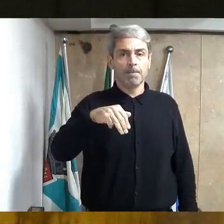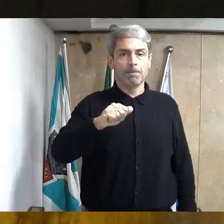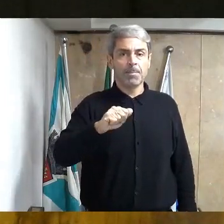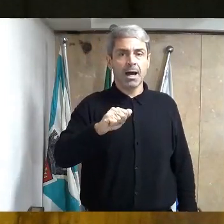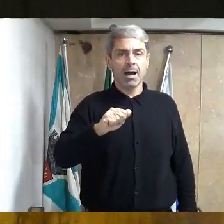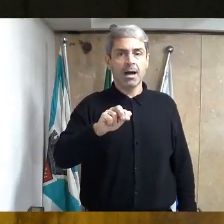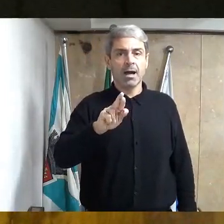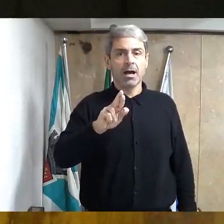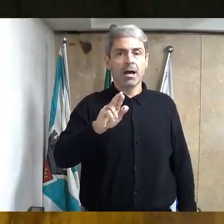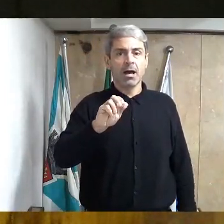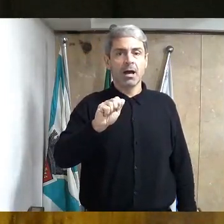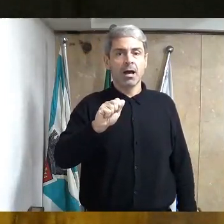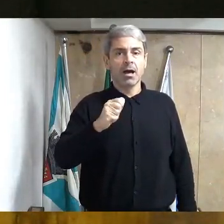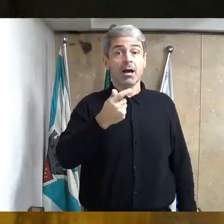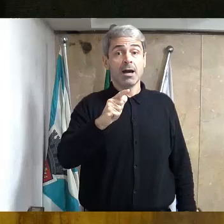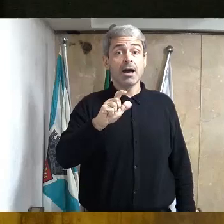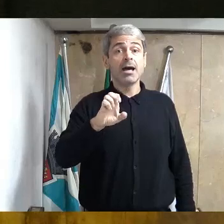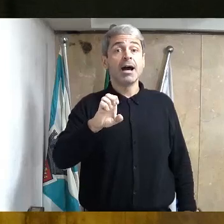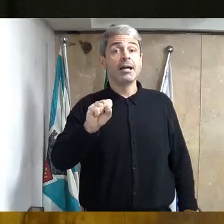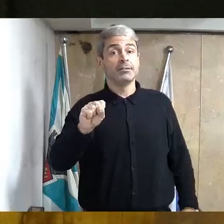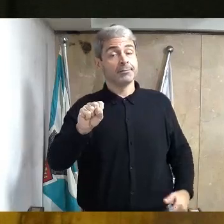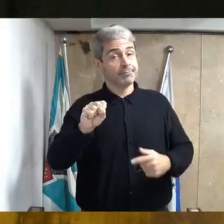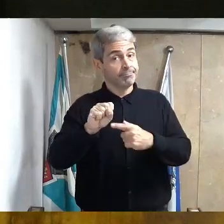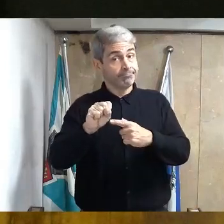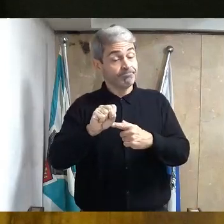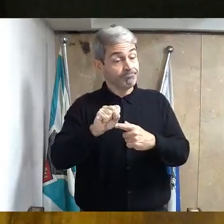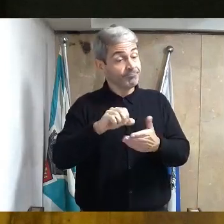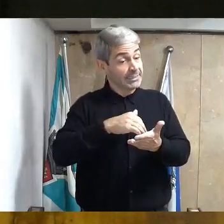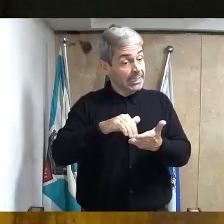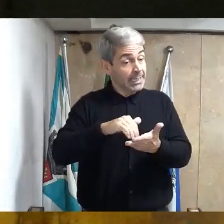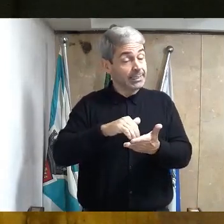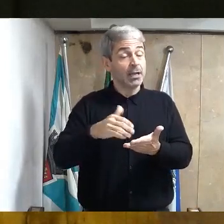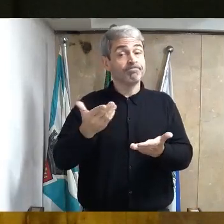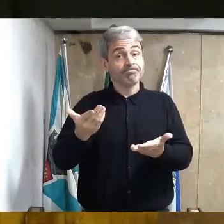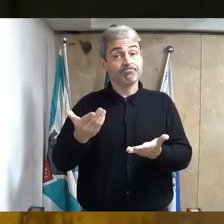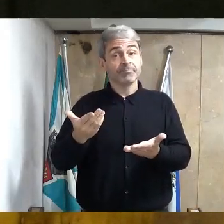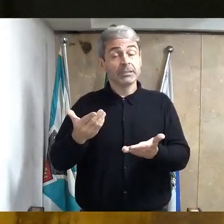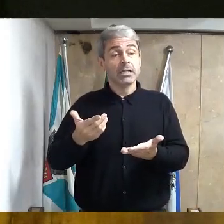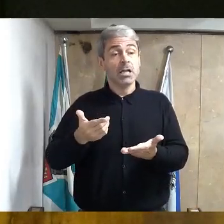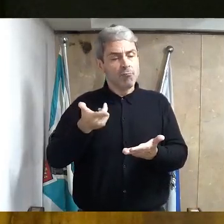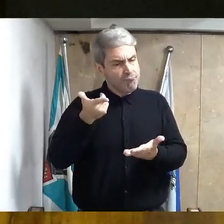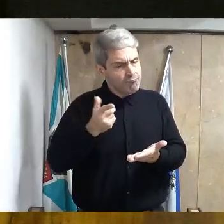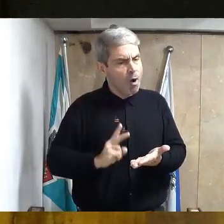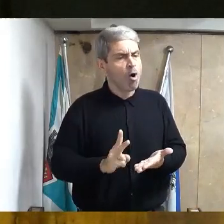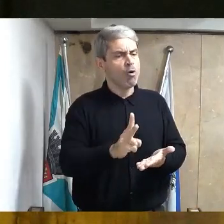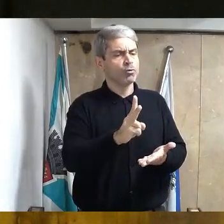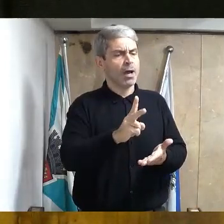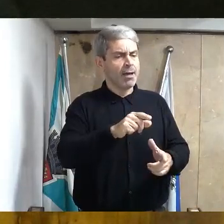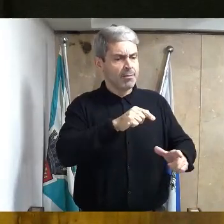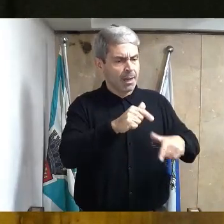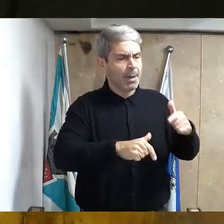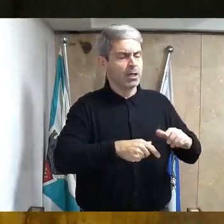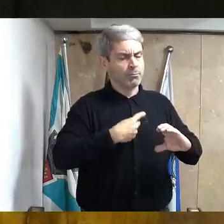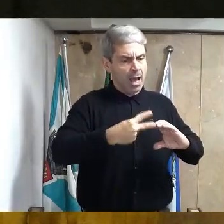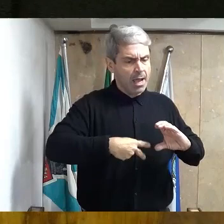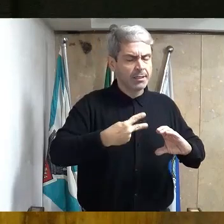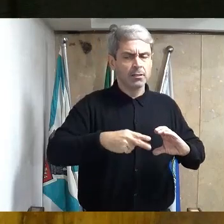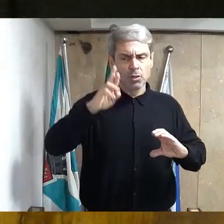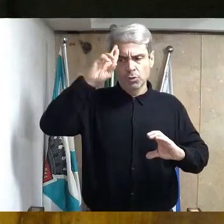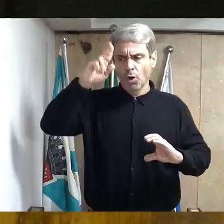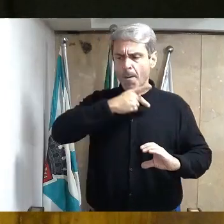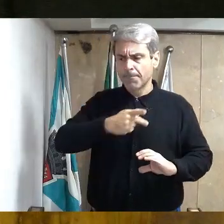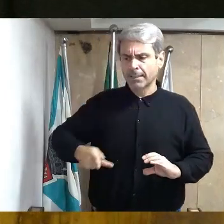Então nós vamos continuar trabalhando e mais uma vez também, senhor presidente,